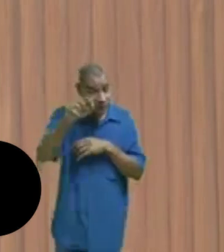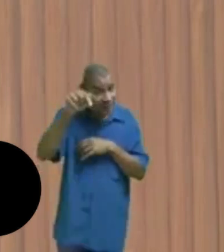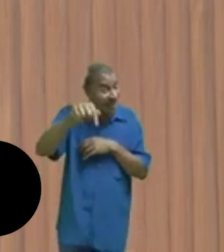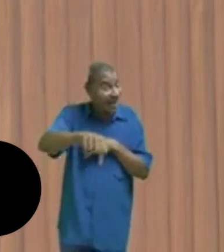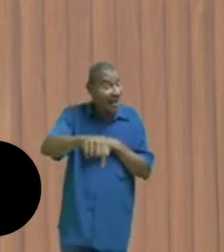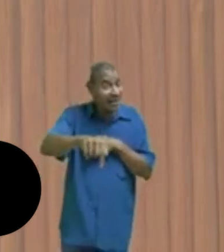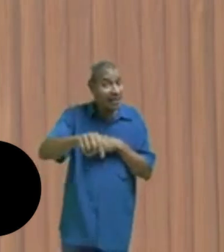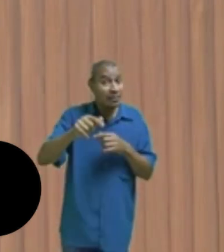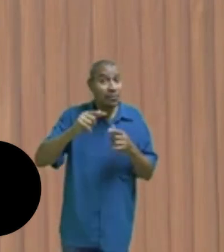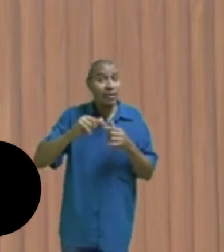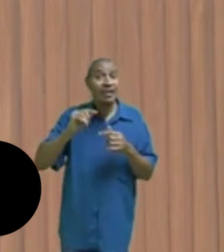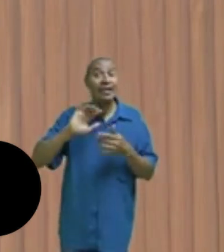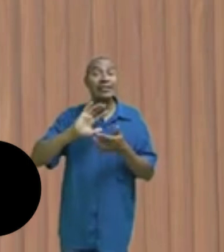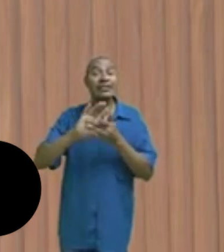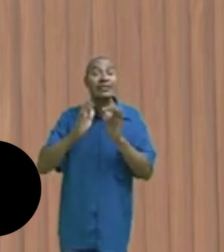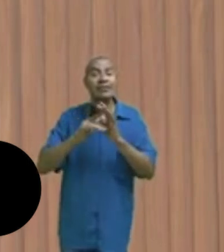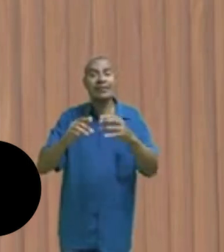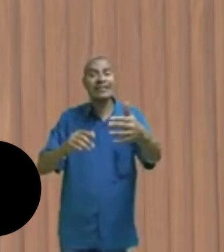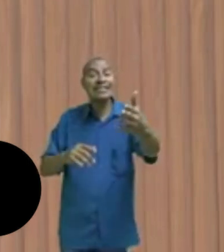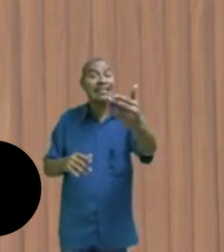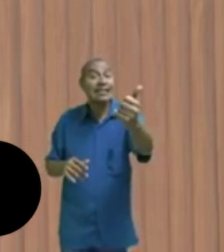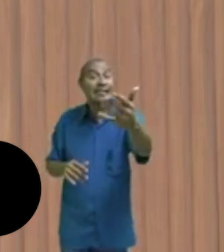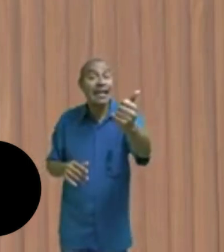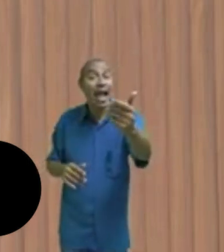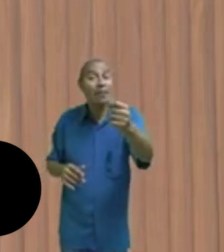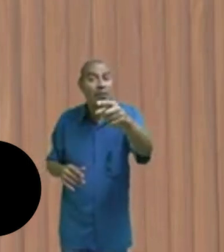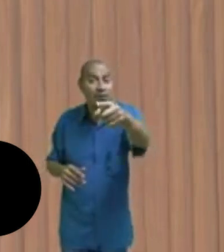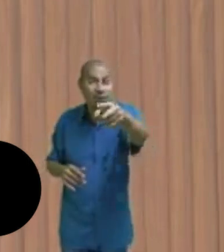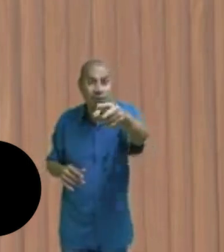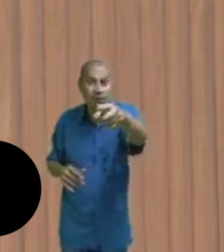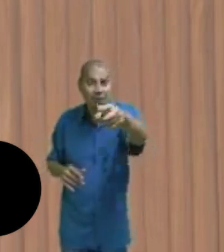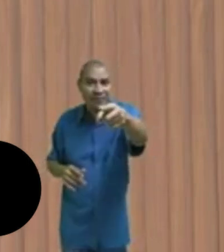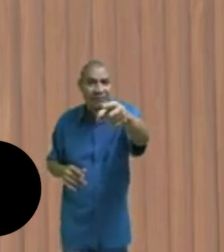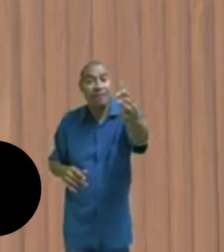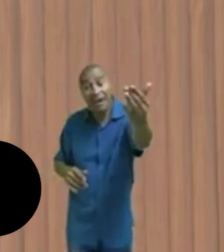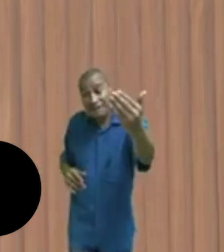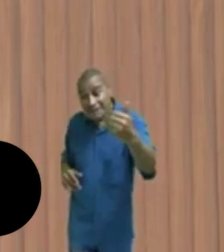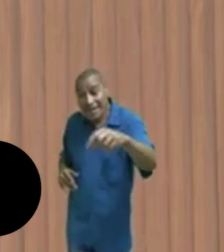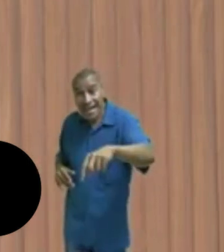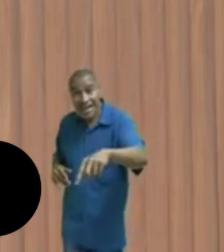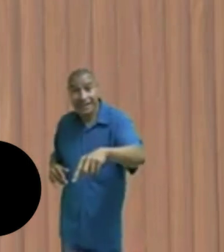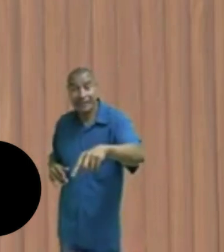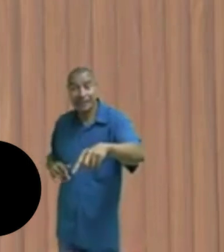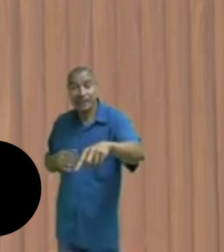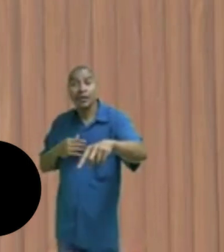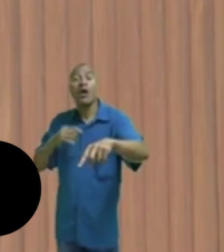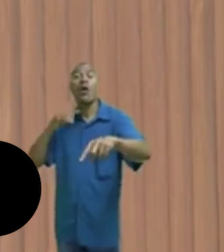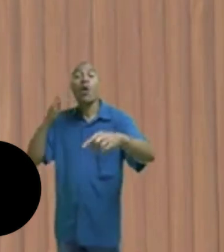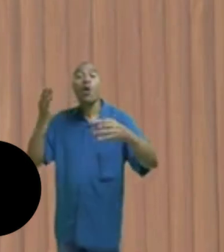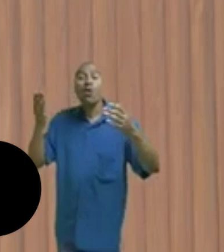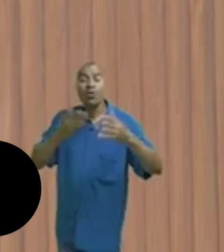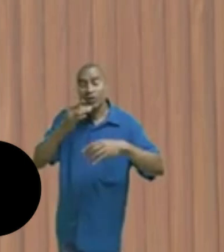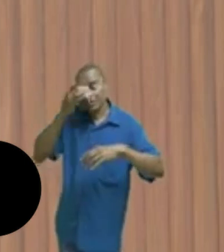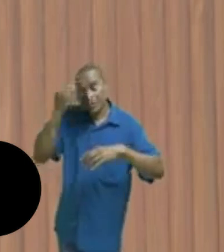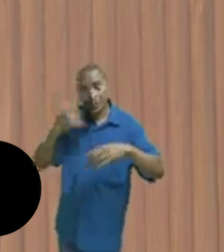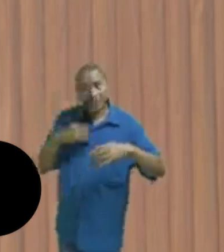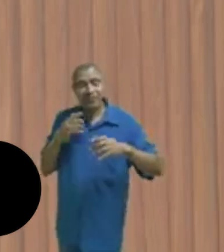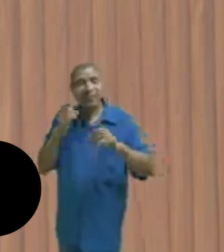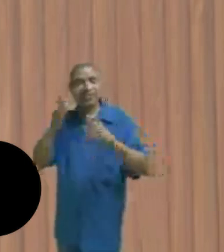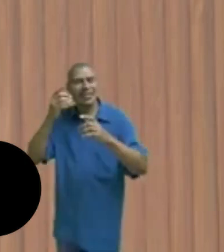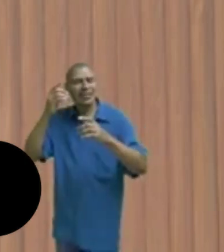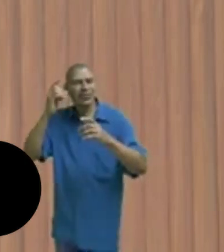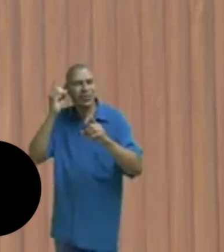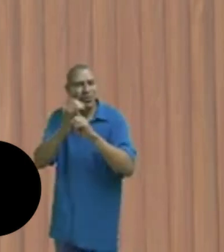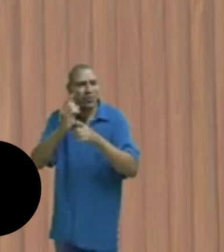Nenhum culto nosso é um culto de busca, de invocação, de procura. Quem nasceu de novo não está procurando nada, nós